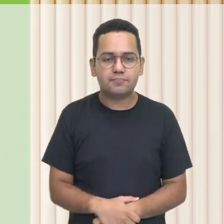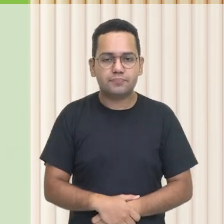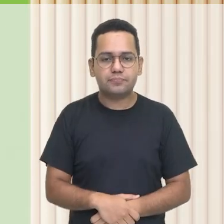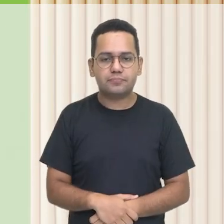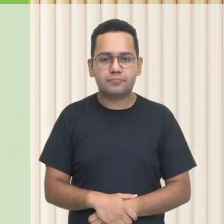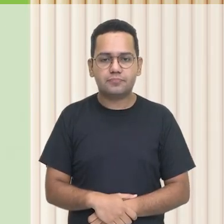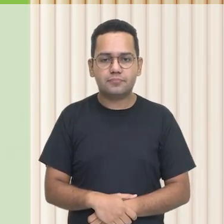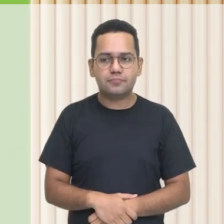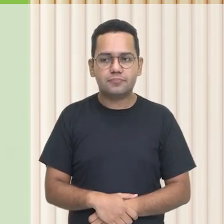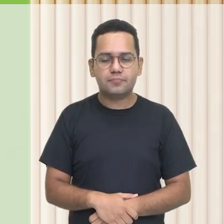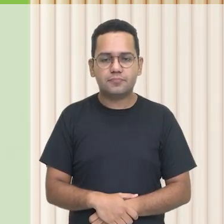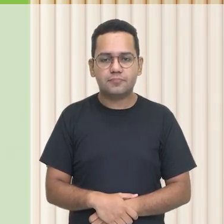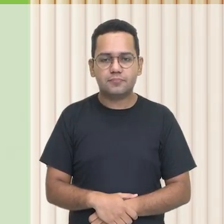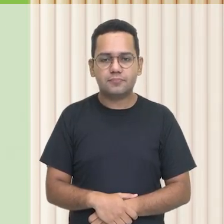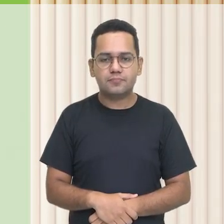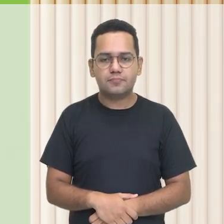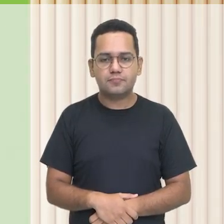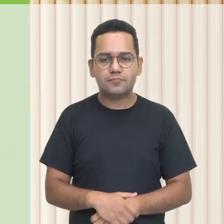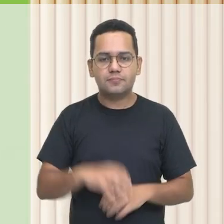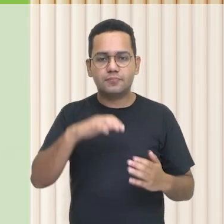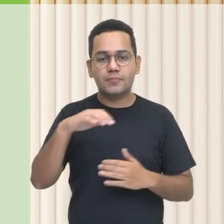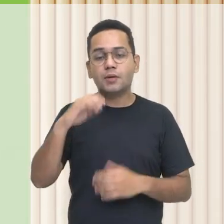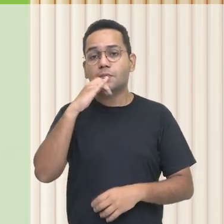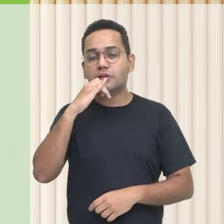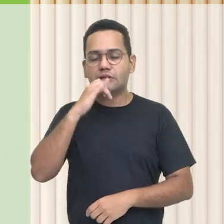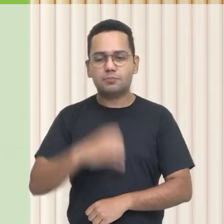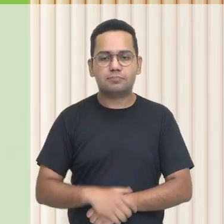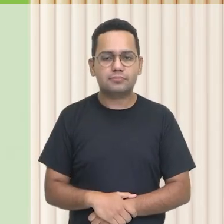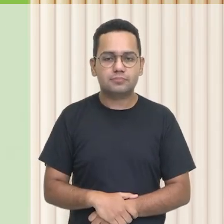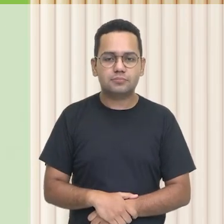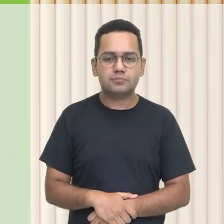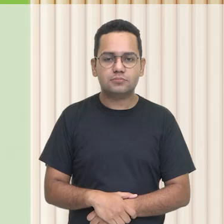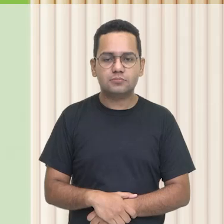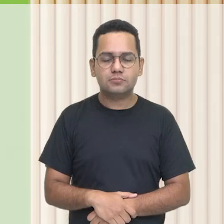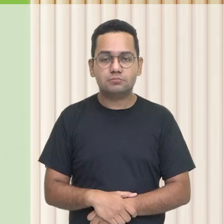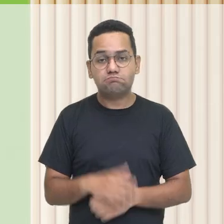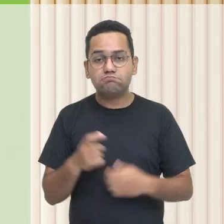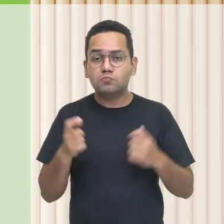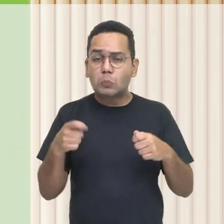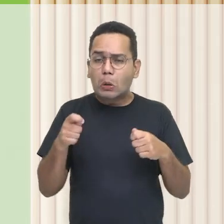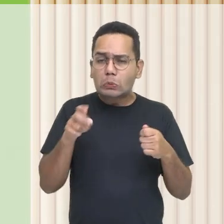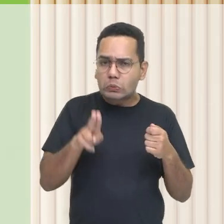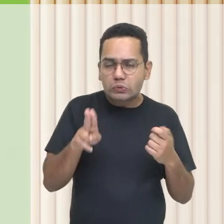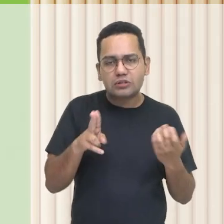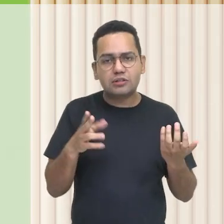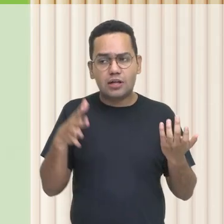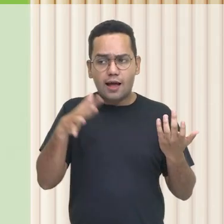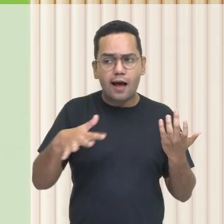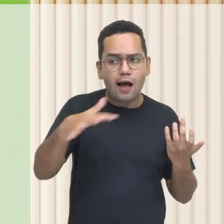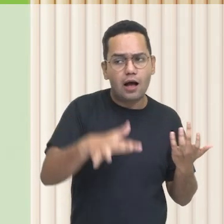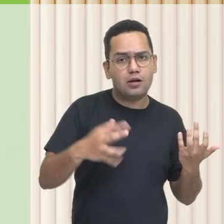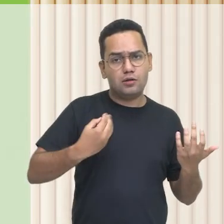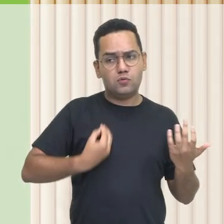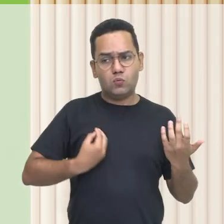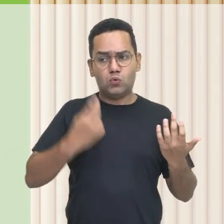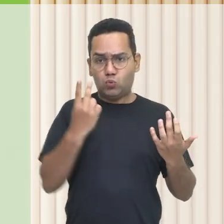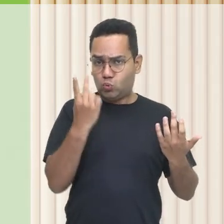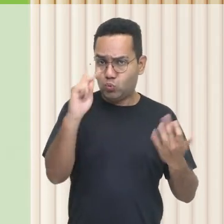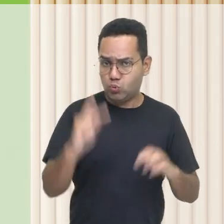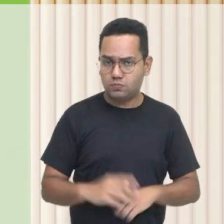exemplos né o seu ent Onde você vive né Para que então você